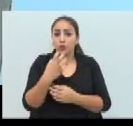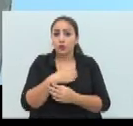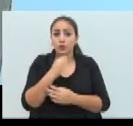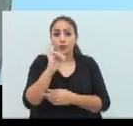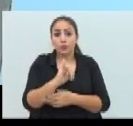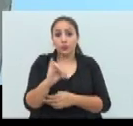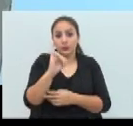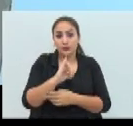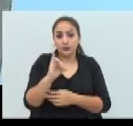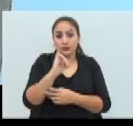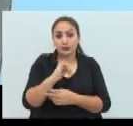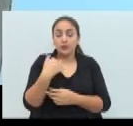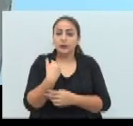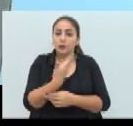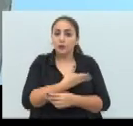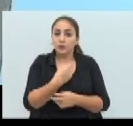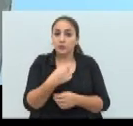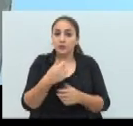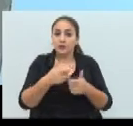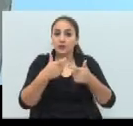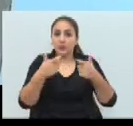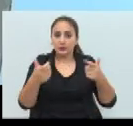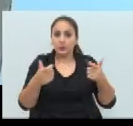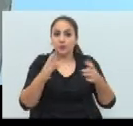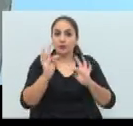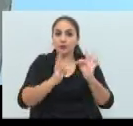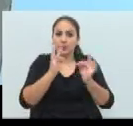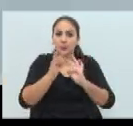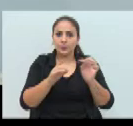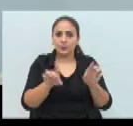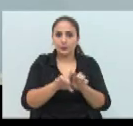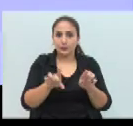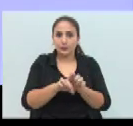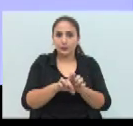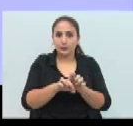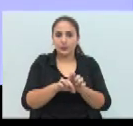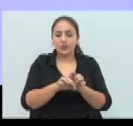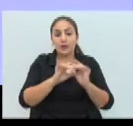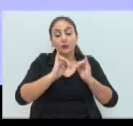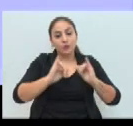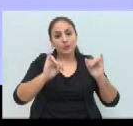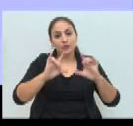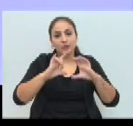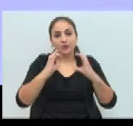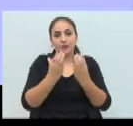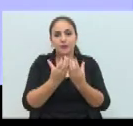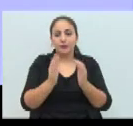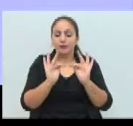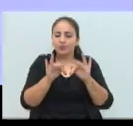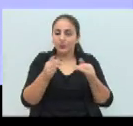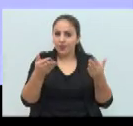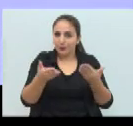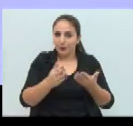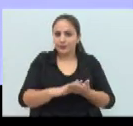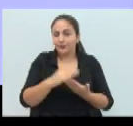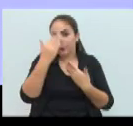uma forma importante, então a gente tem que ter um crescimento no tratamento também. E o Jornal da Câmara de hoje